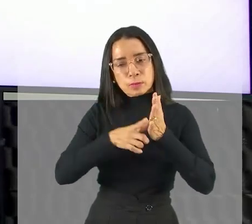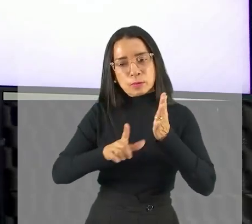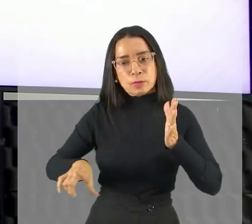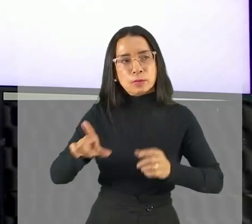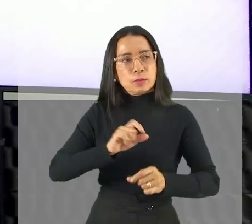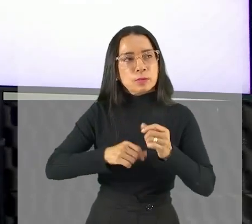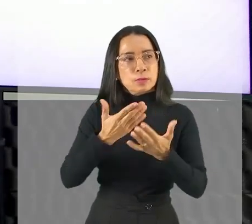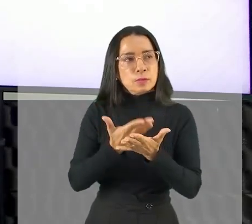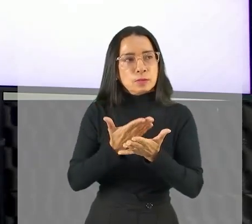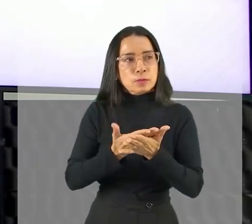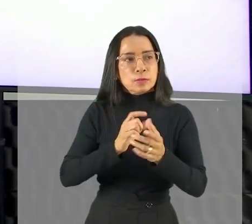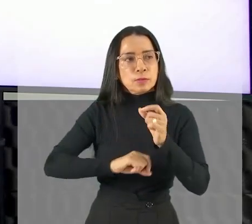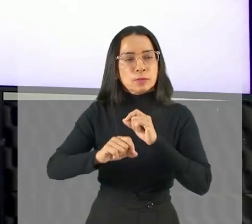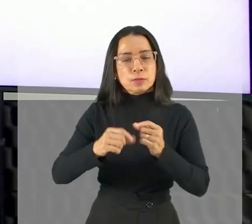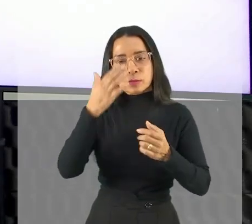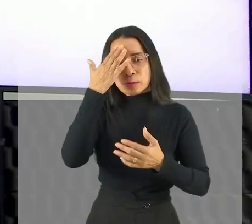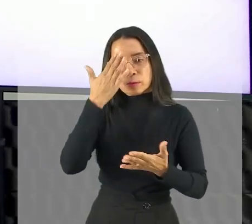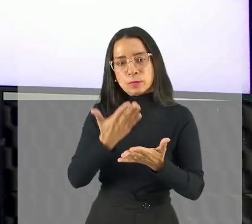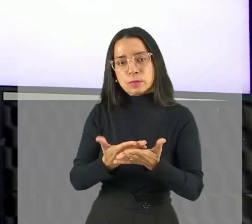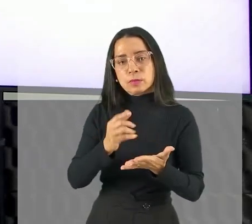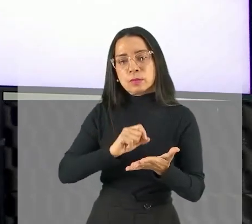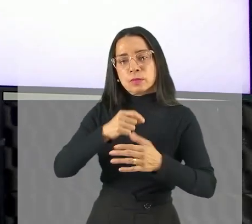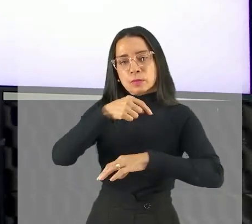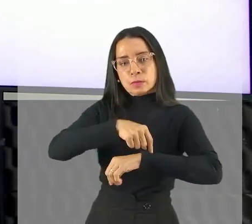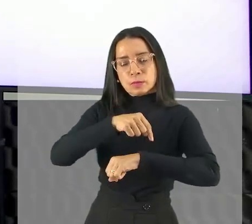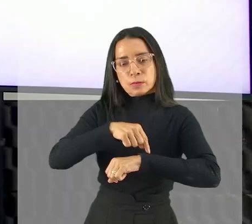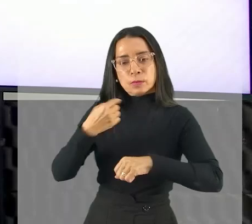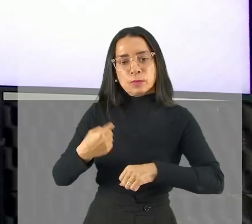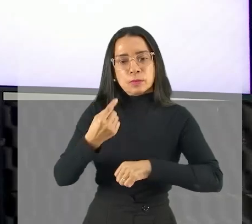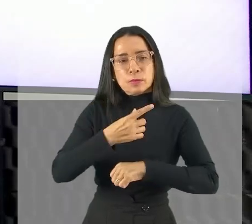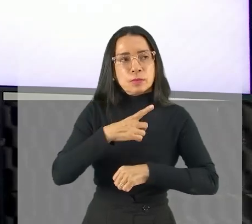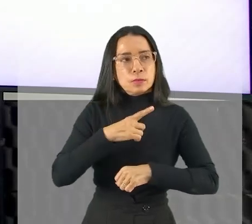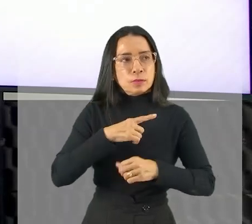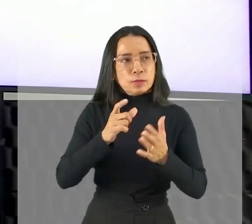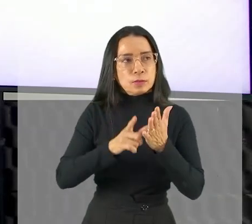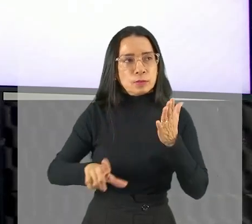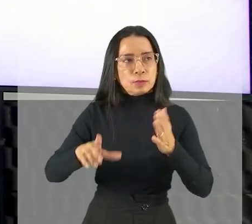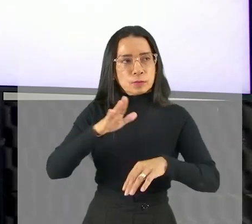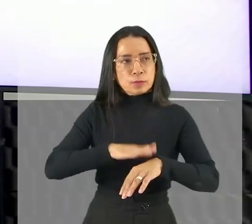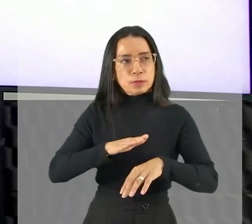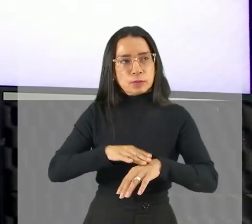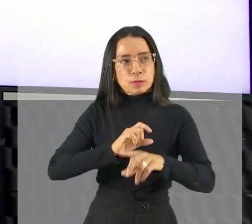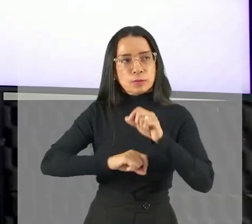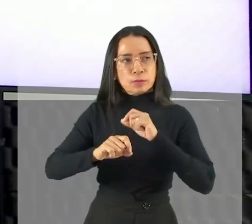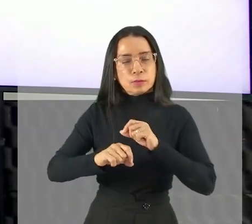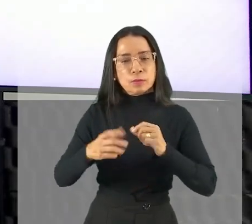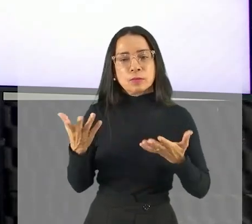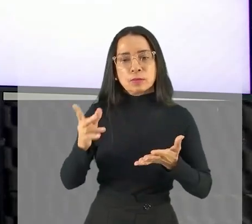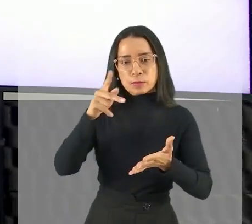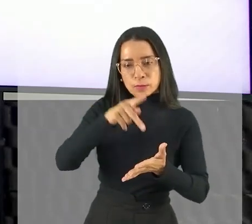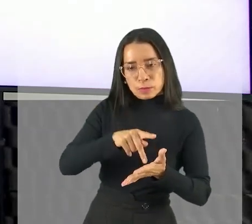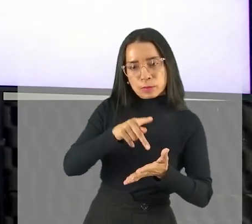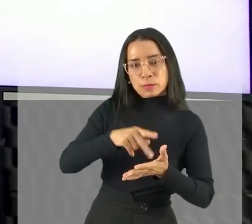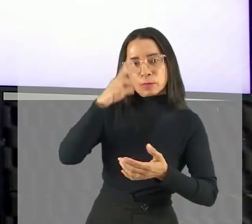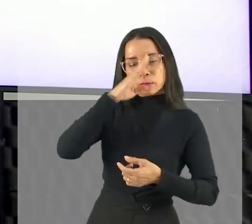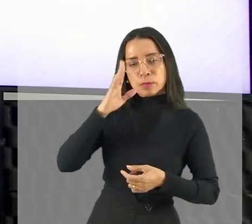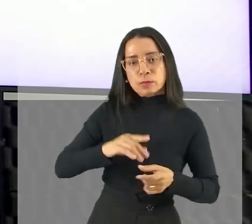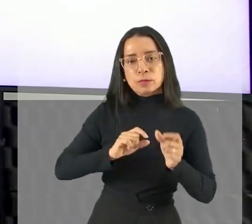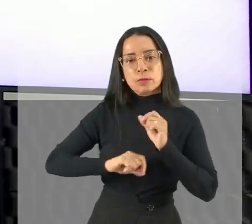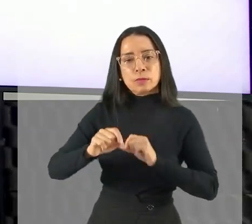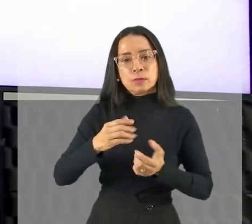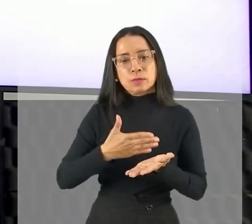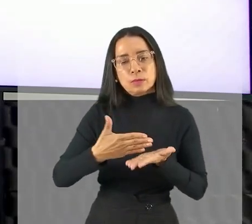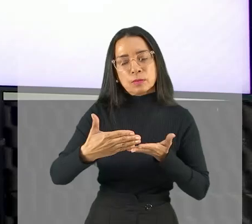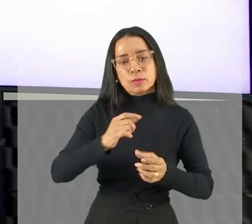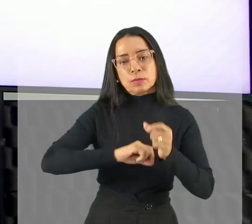né, estudiosos, que inclusive acreditam que o momento que a gente vai ter uma literatura que eles chamam genuinamente brasileira é a